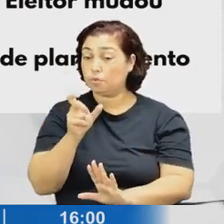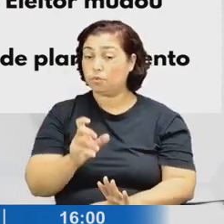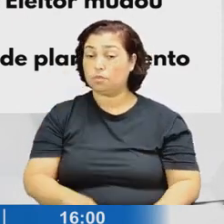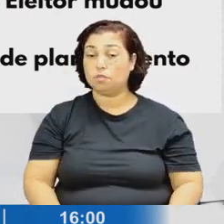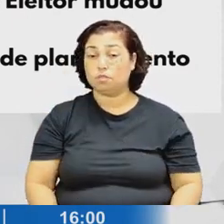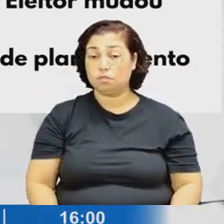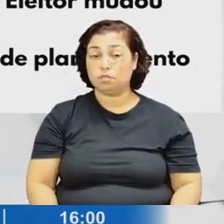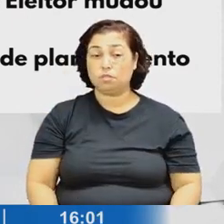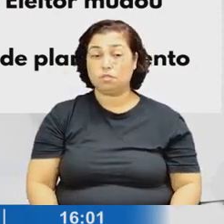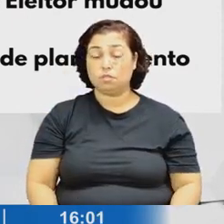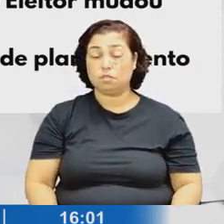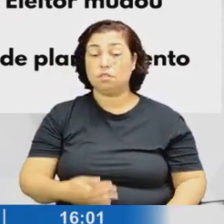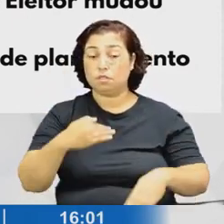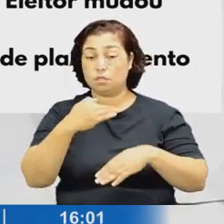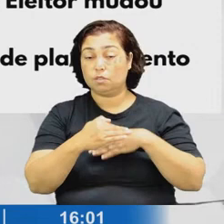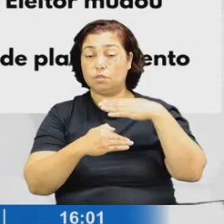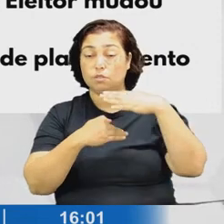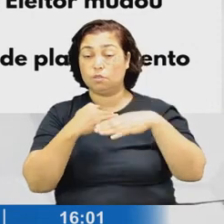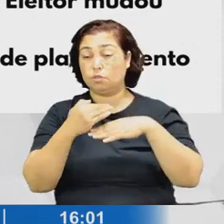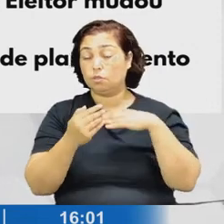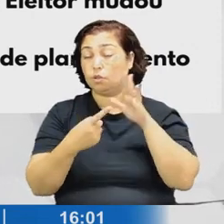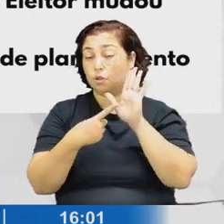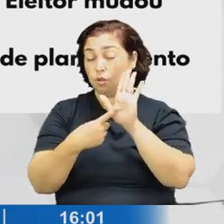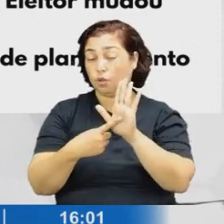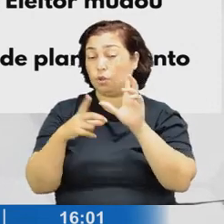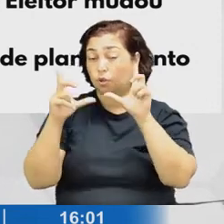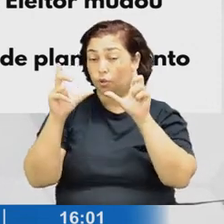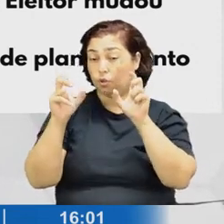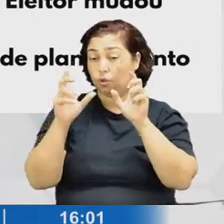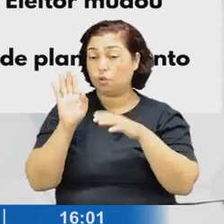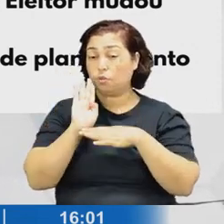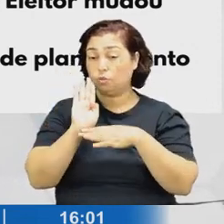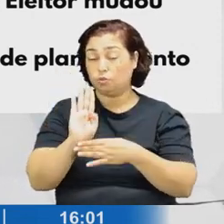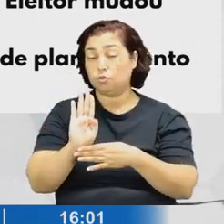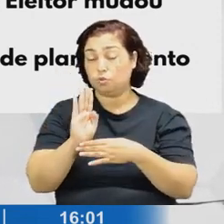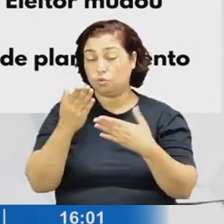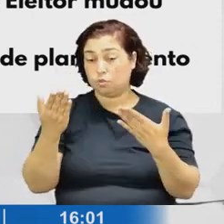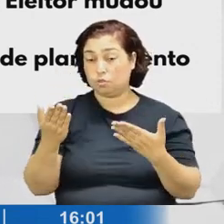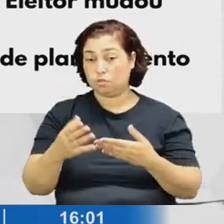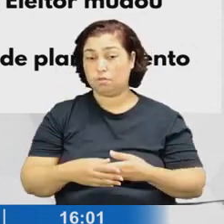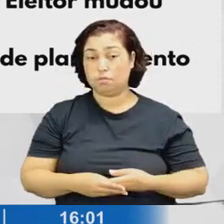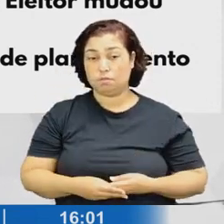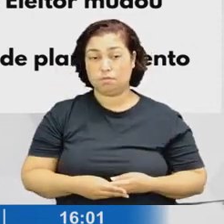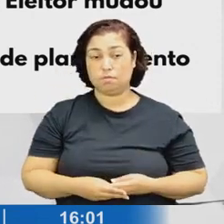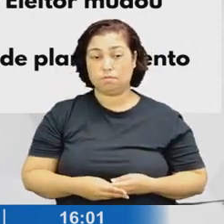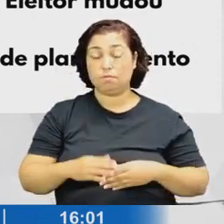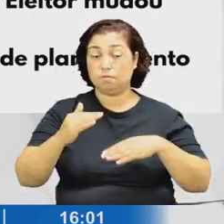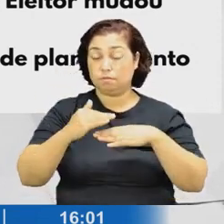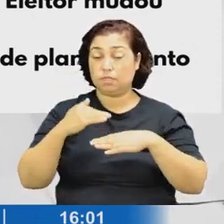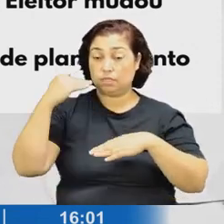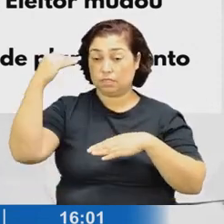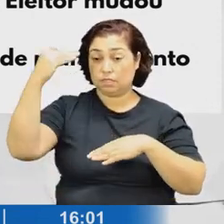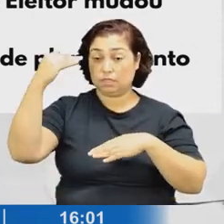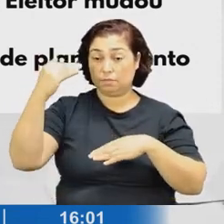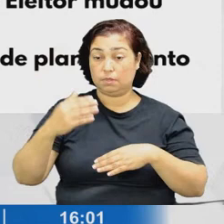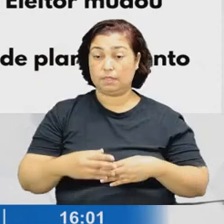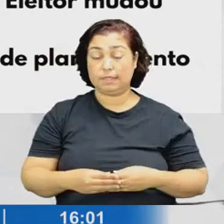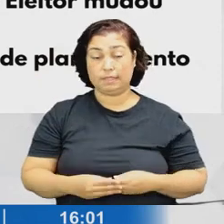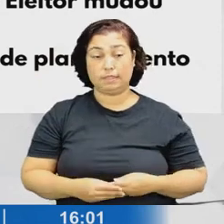você construindo uma imagem você manter ações ali dentro que vai estar ajudando na reputação a reputação ela tá acima